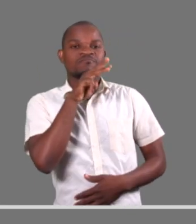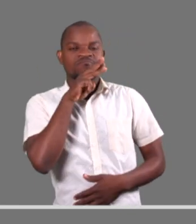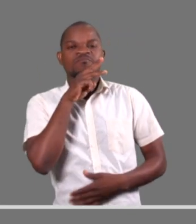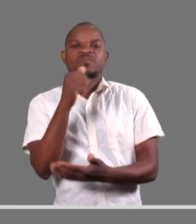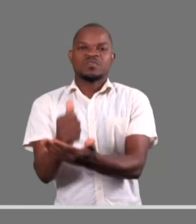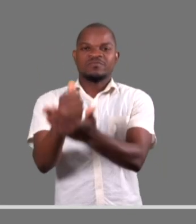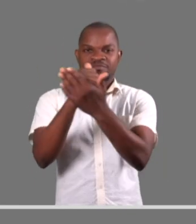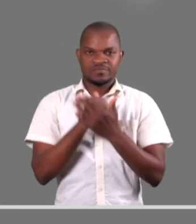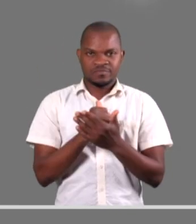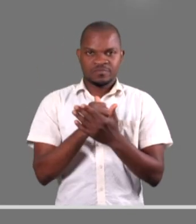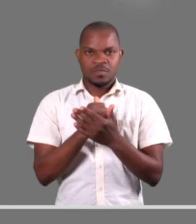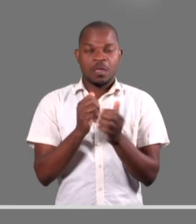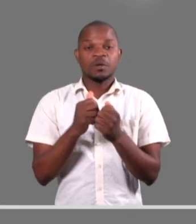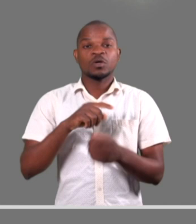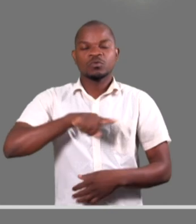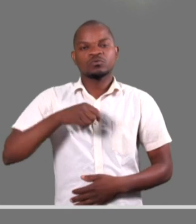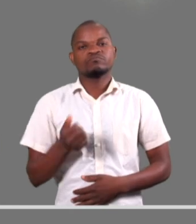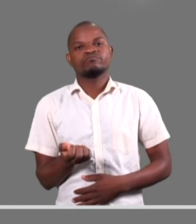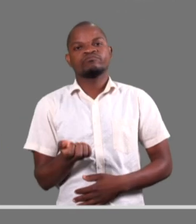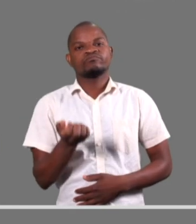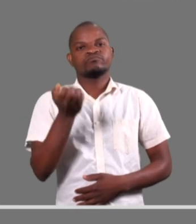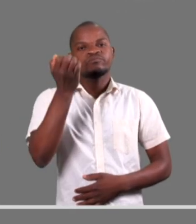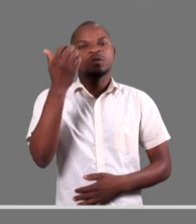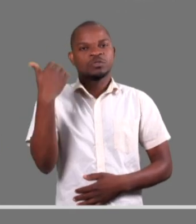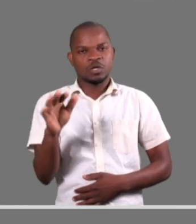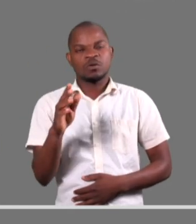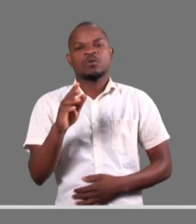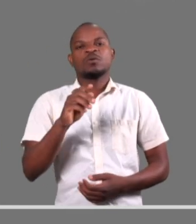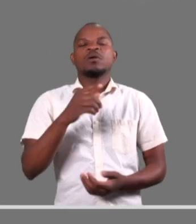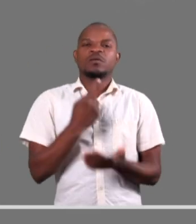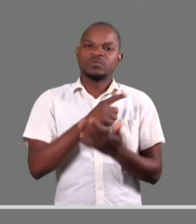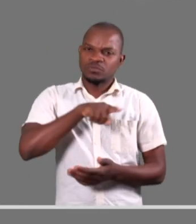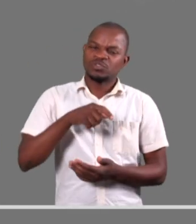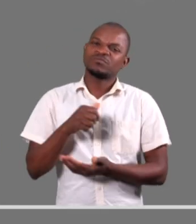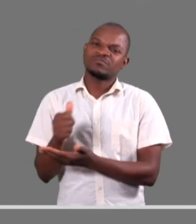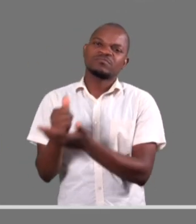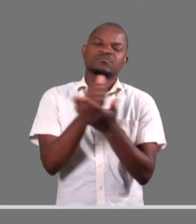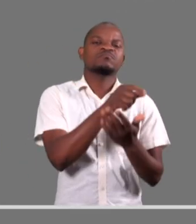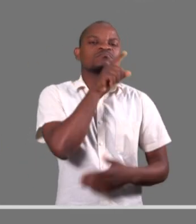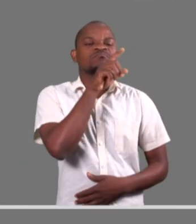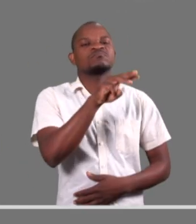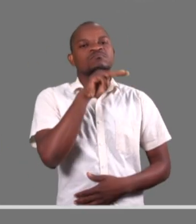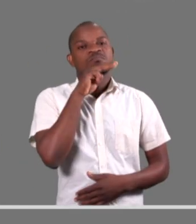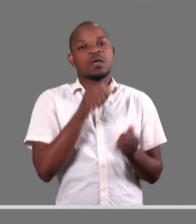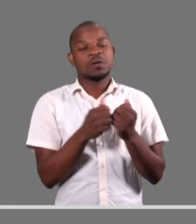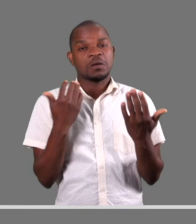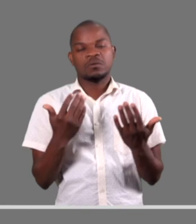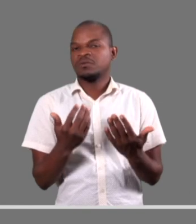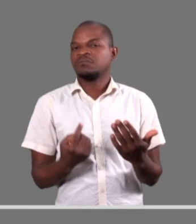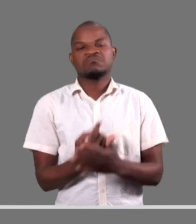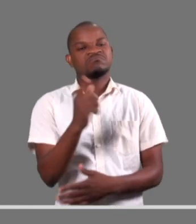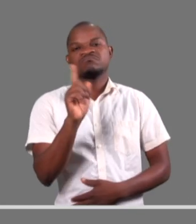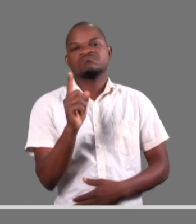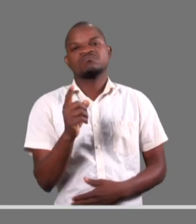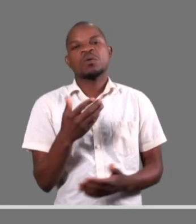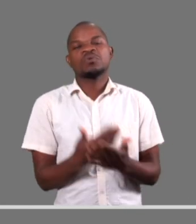Porque somos crianças, mas quando nós crescemos é o inverso. Nós é que temos o dever de cuidar dos nossos pais, mas hoje isso já não acontece.